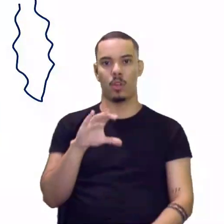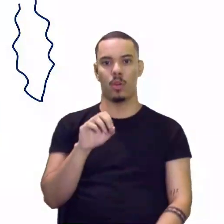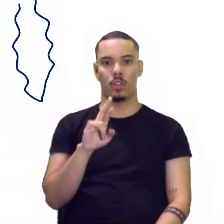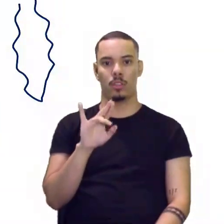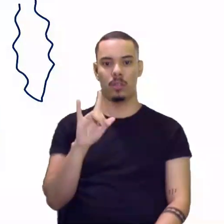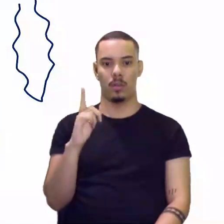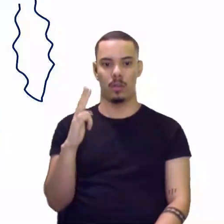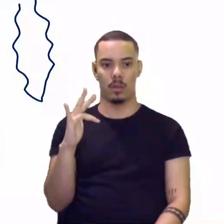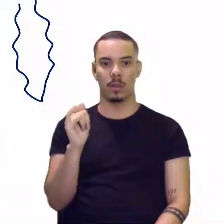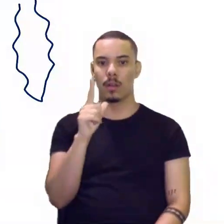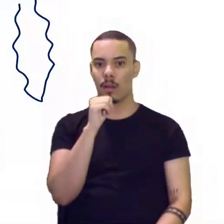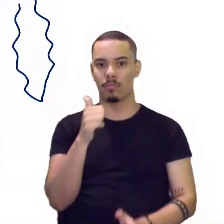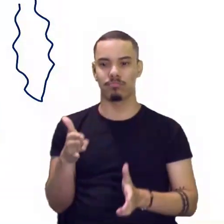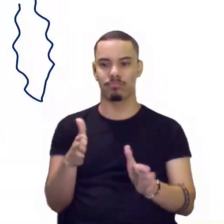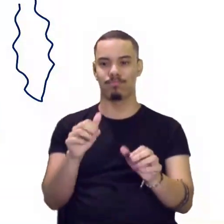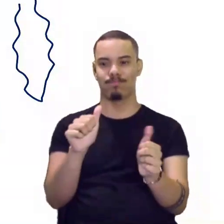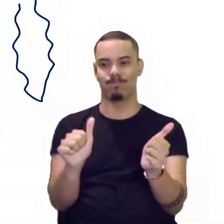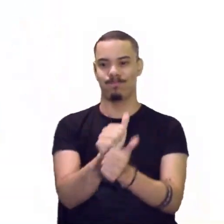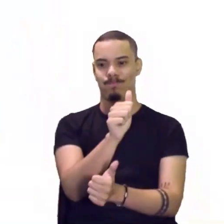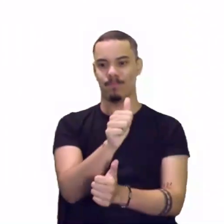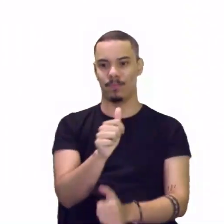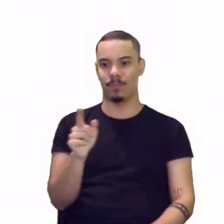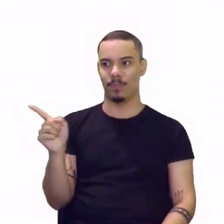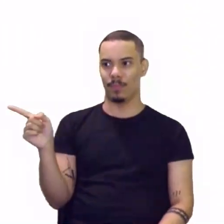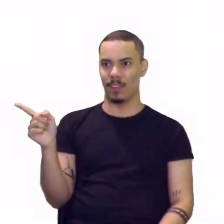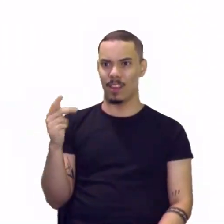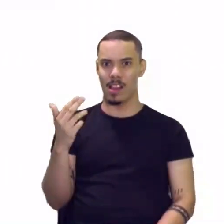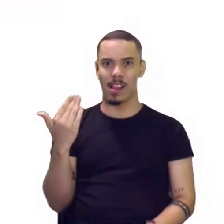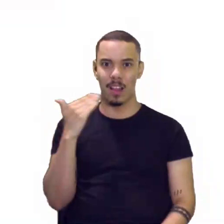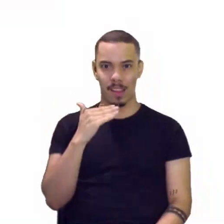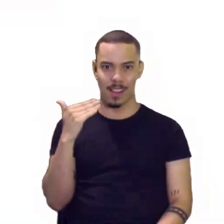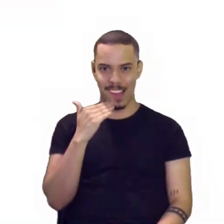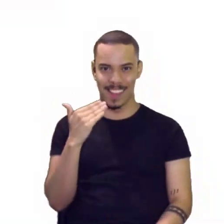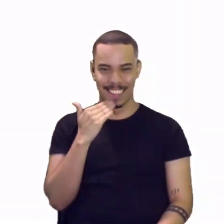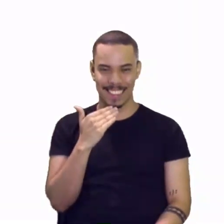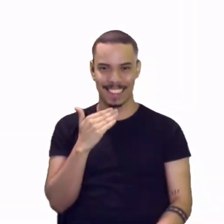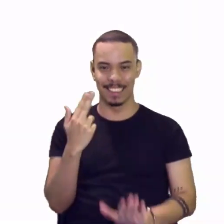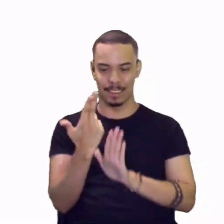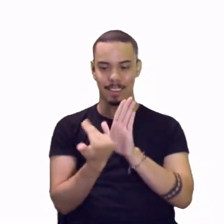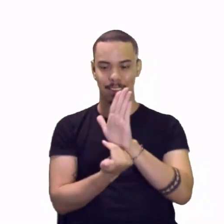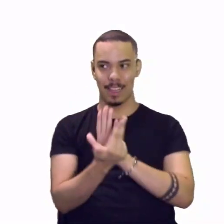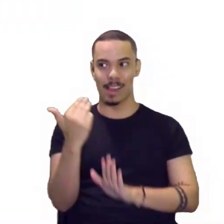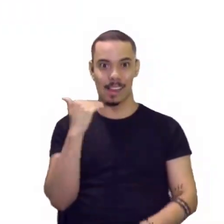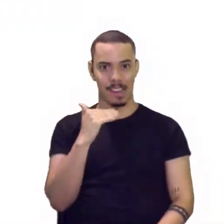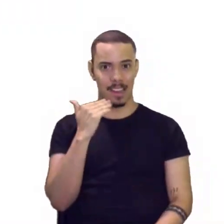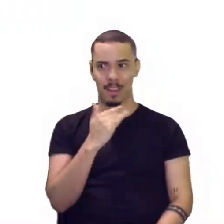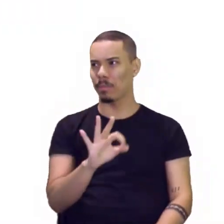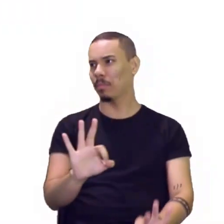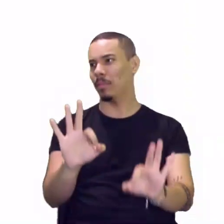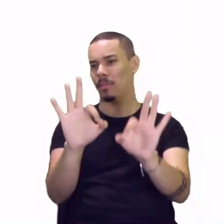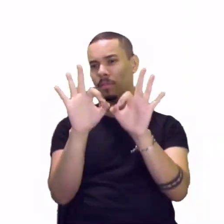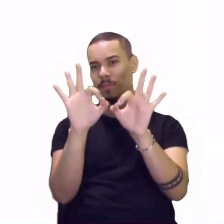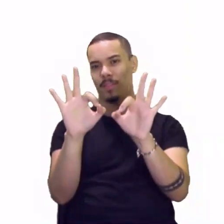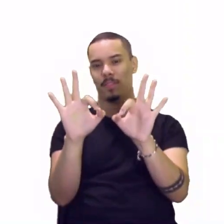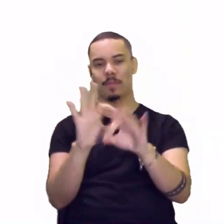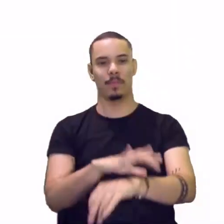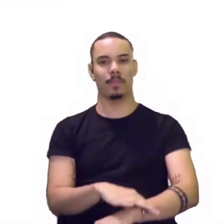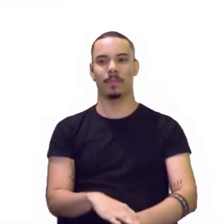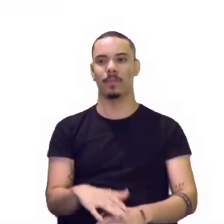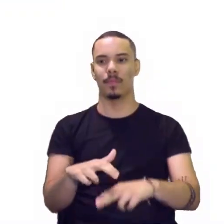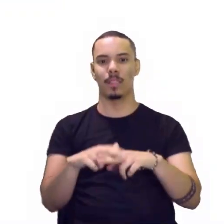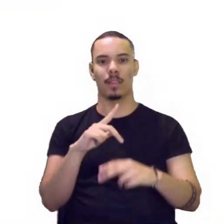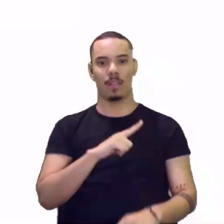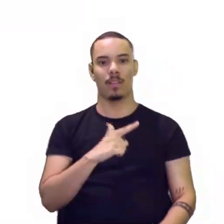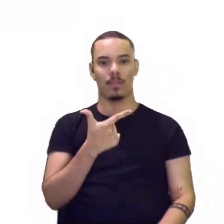Muito bem. Vamos lá, deixa eu apagar que meu desenho é perfeito, né, Jorge? Lindo. Então, apresenta aí